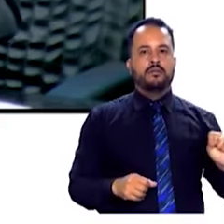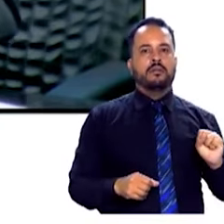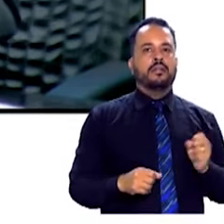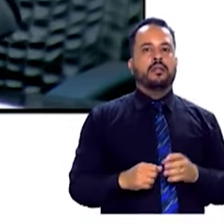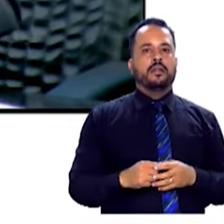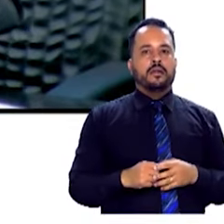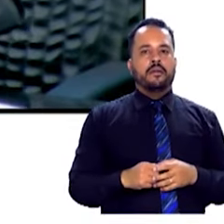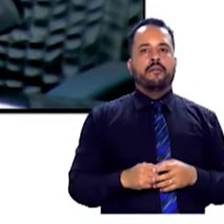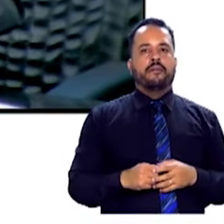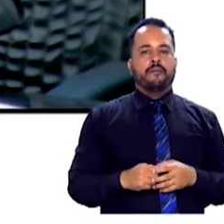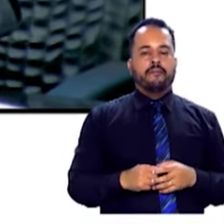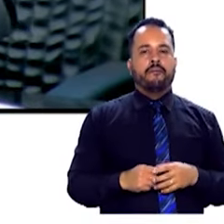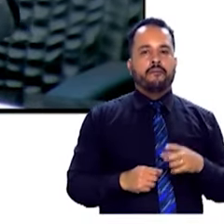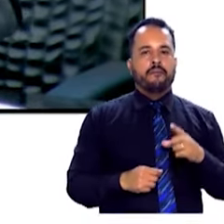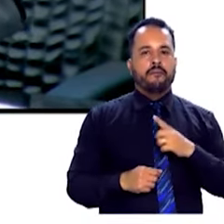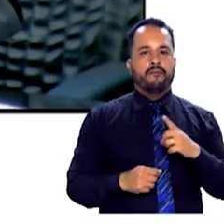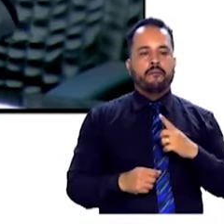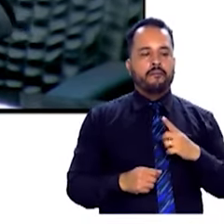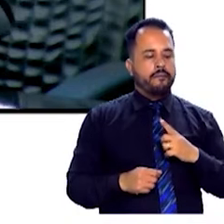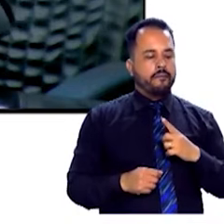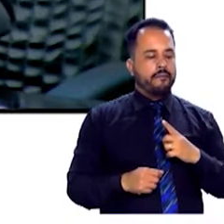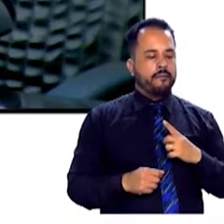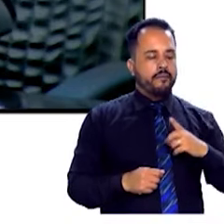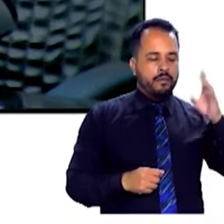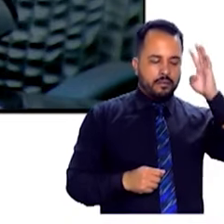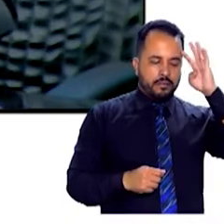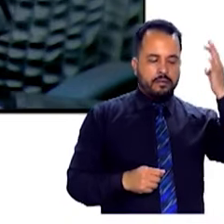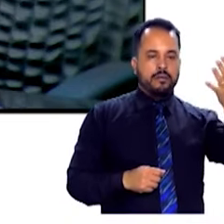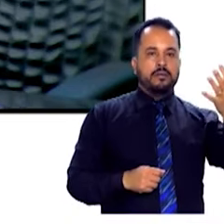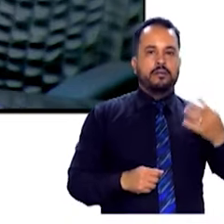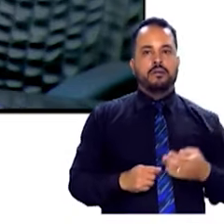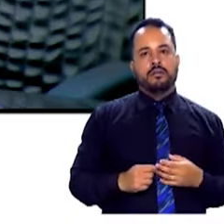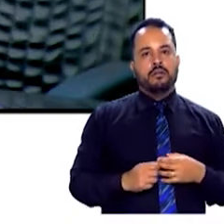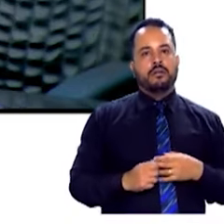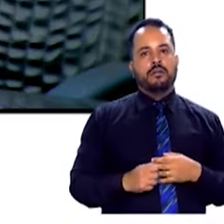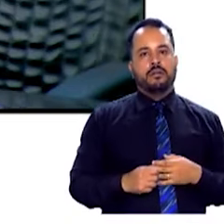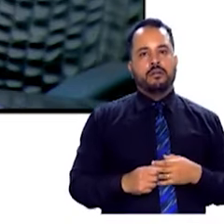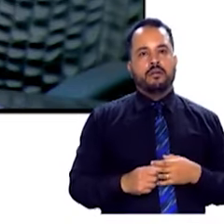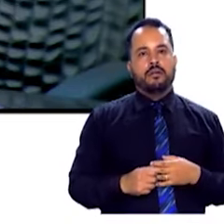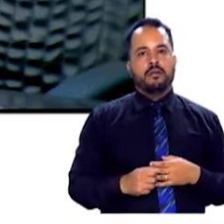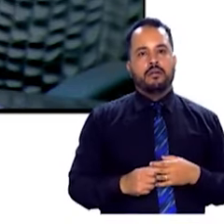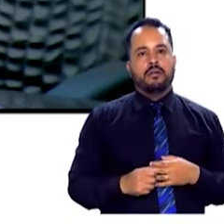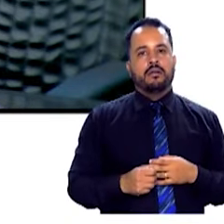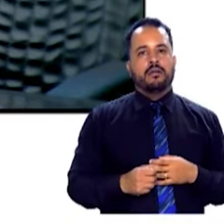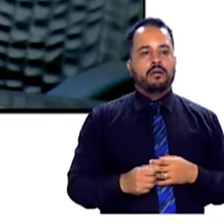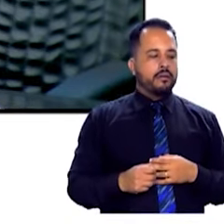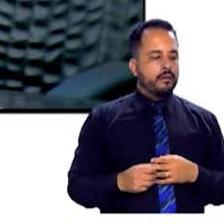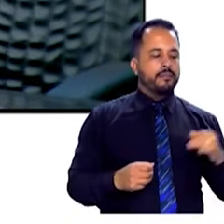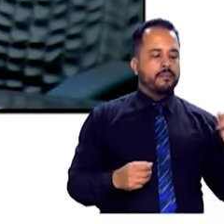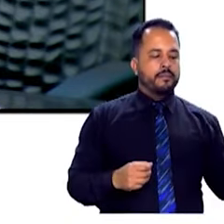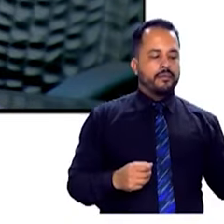pra eh e portanto Esse é um filtro de relevância negativo eh